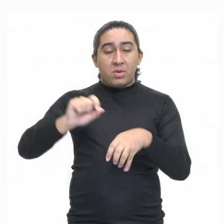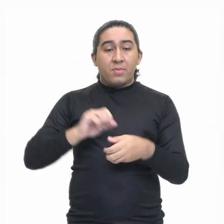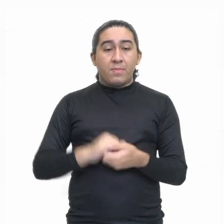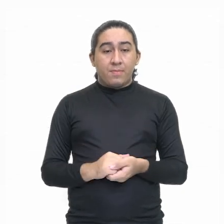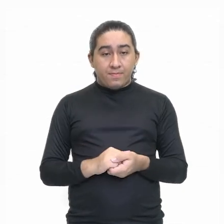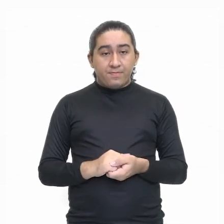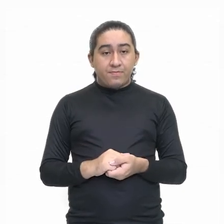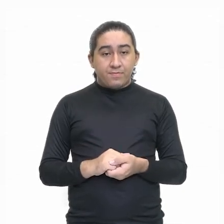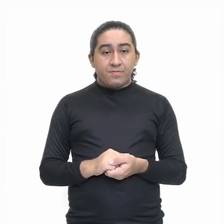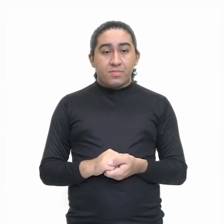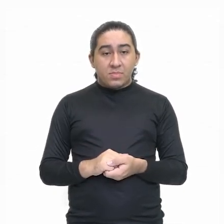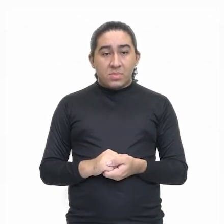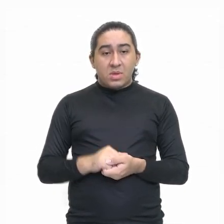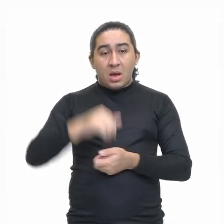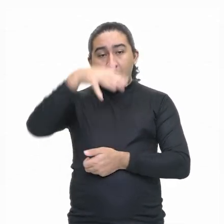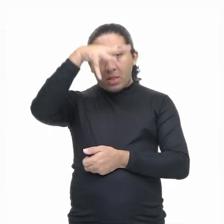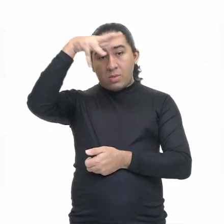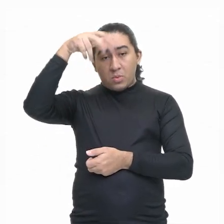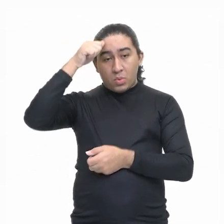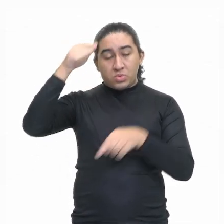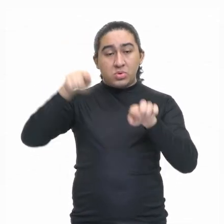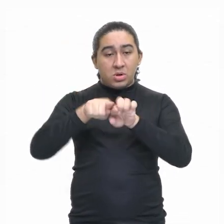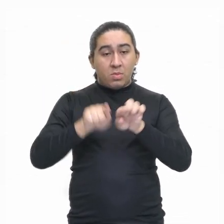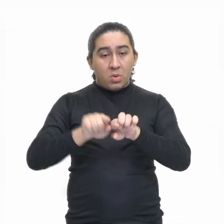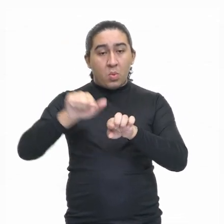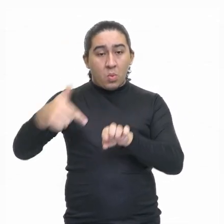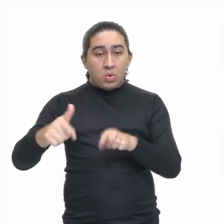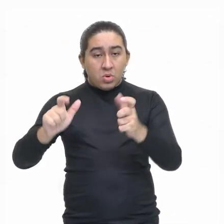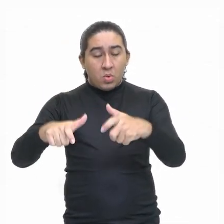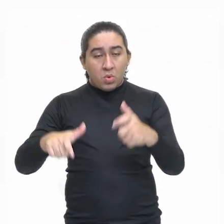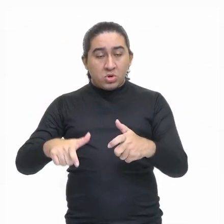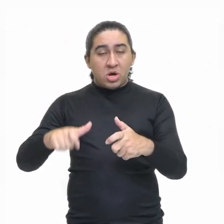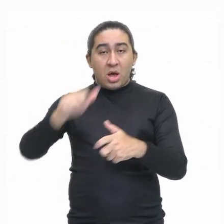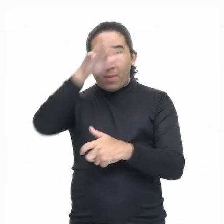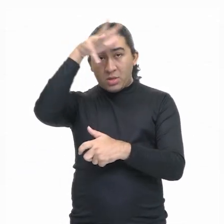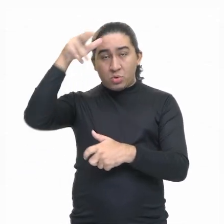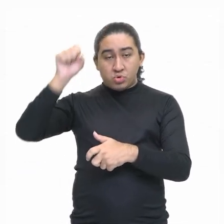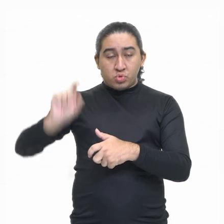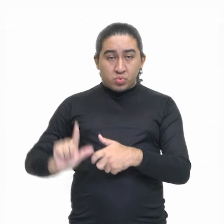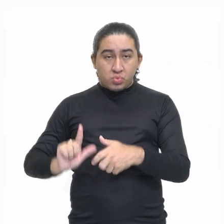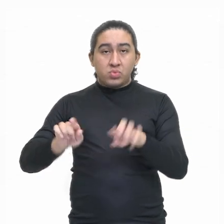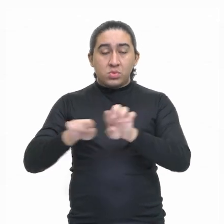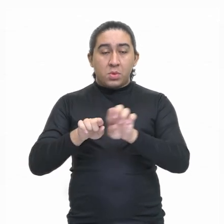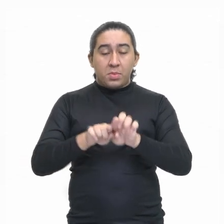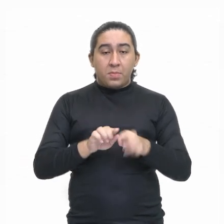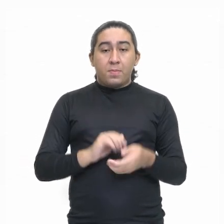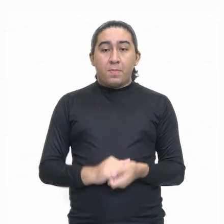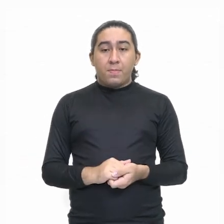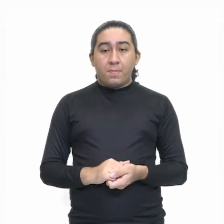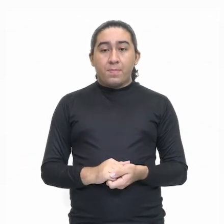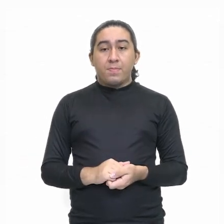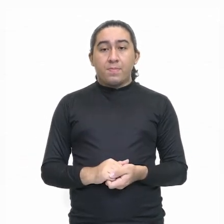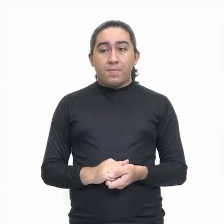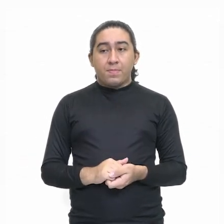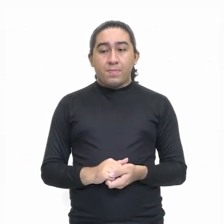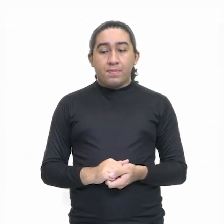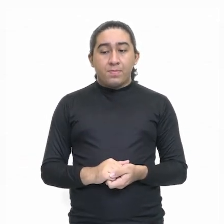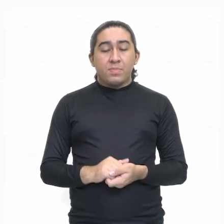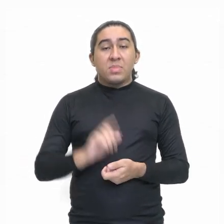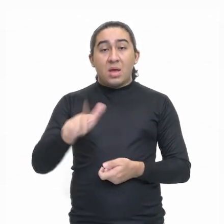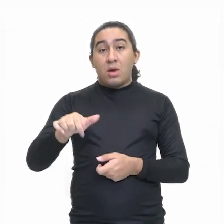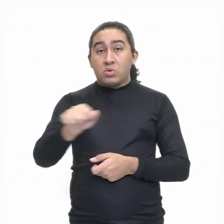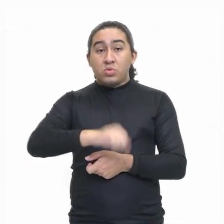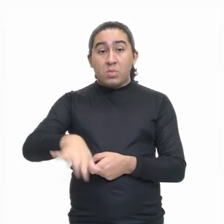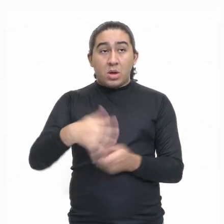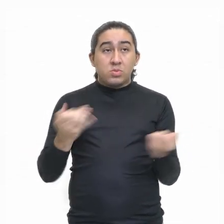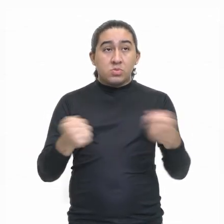sua maioria no Mato Grosso, e o Pantanal Sul, ali no Mato Grosso do Sul. Então, ele é um bioma